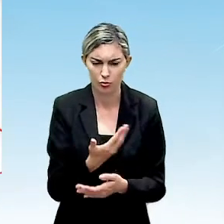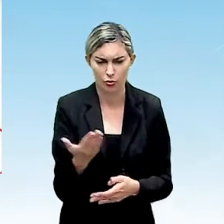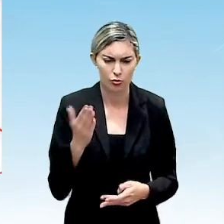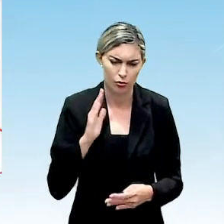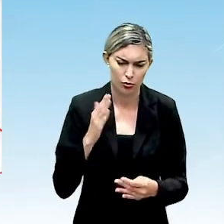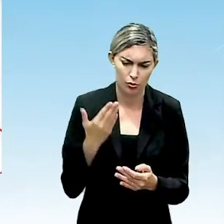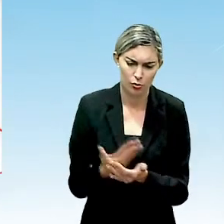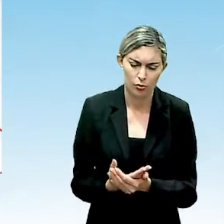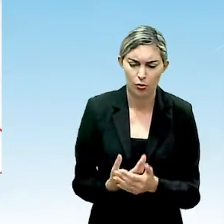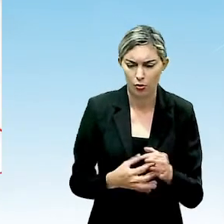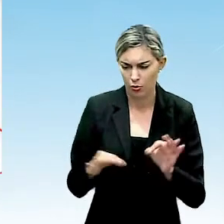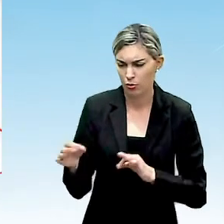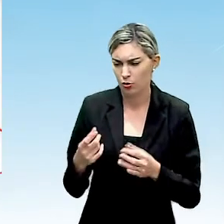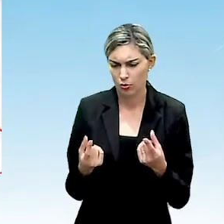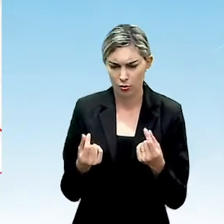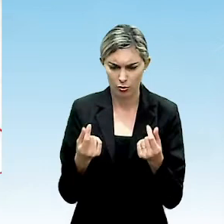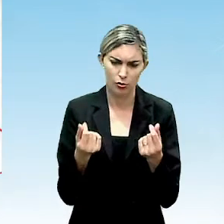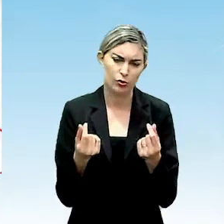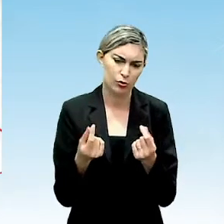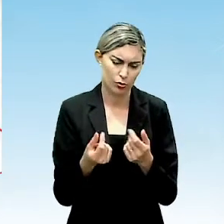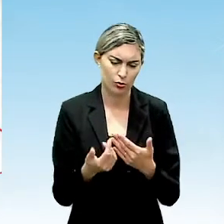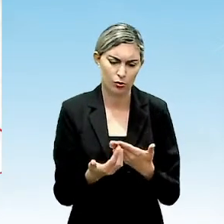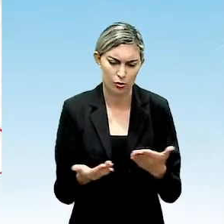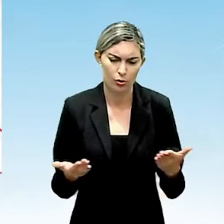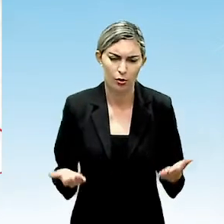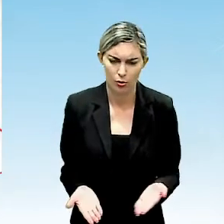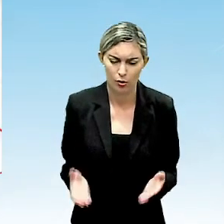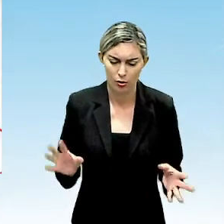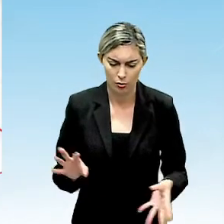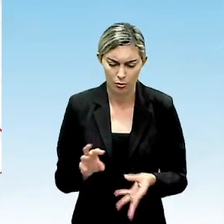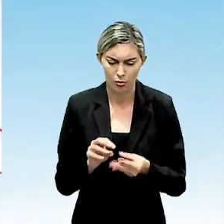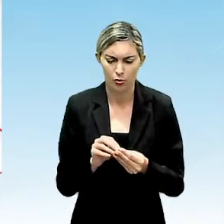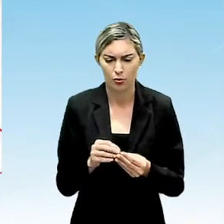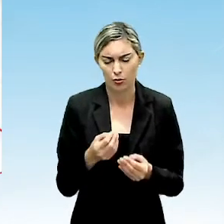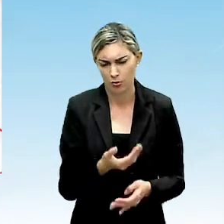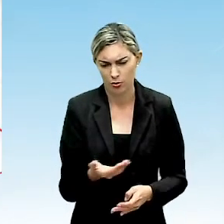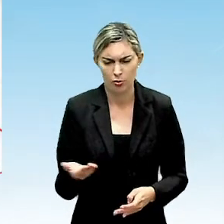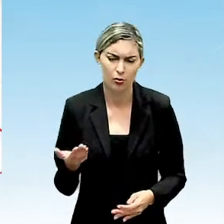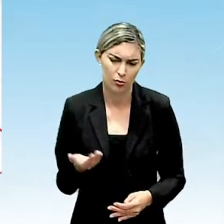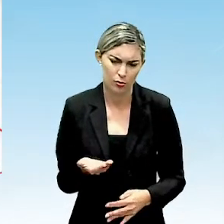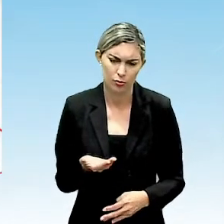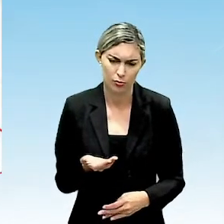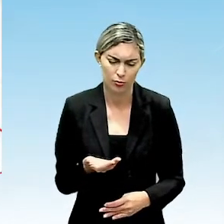houvesse a confecção de dinheiro e esse dinheiro, de certa forma, de uma forma bem resumida, fosse